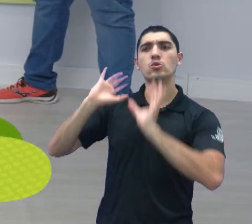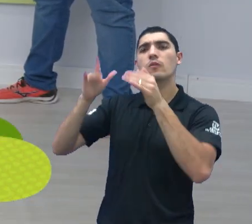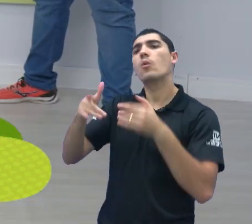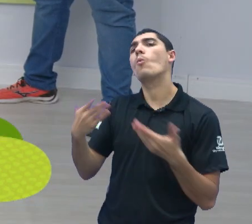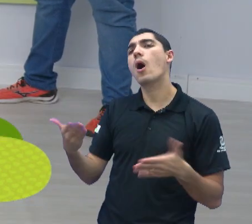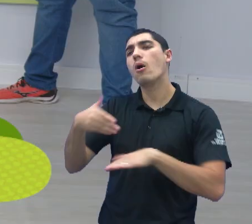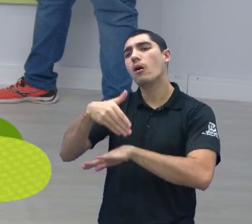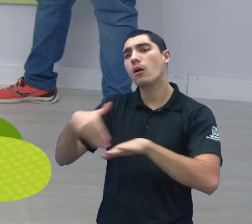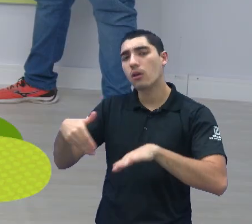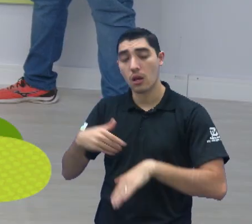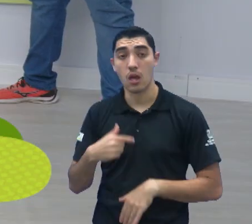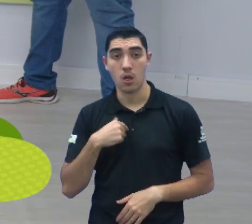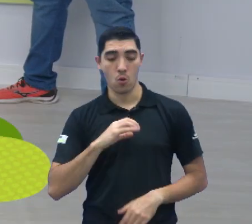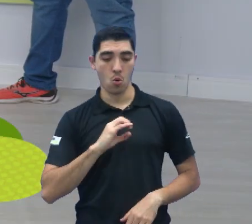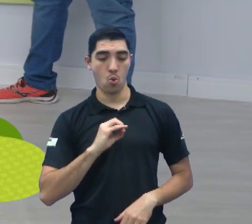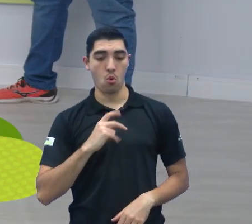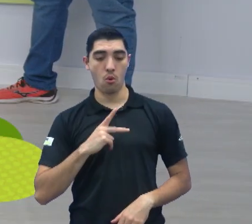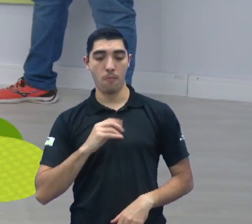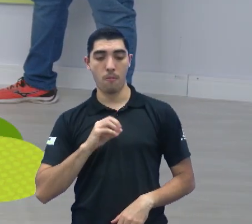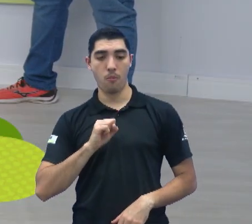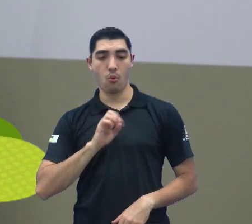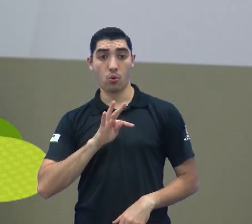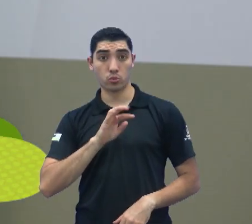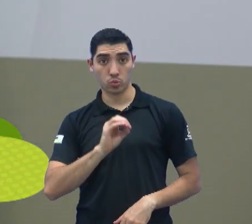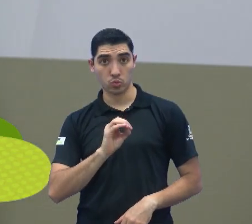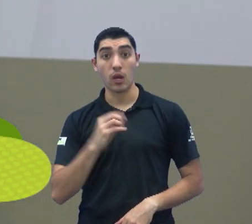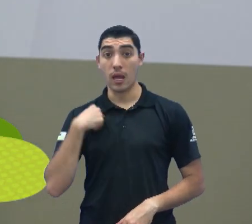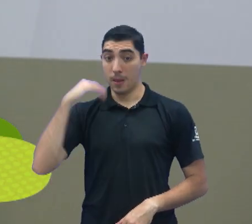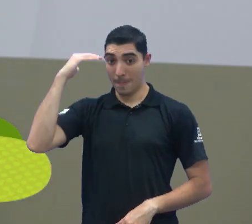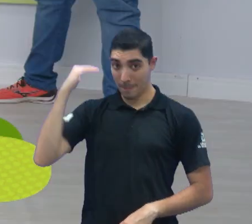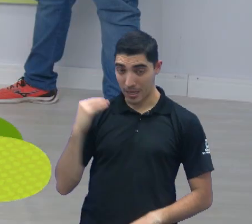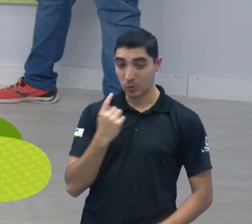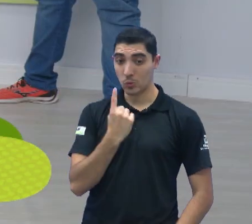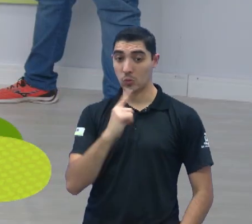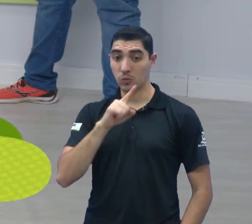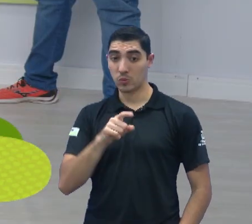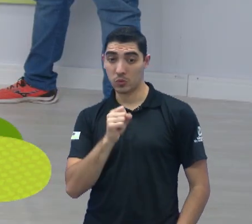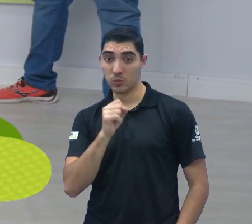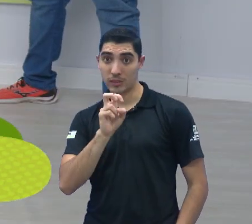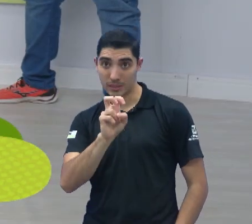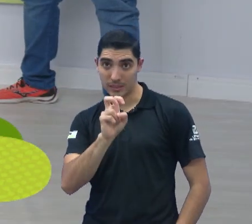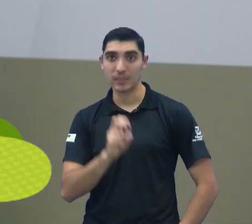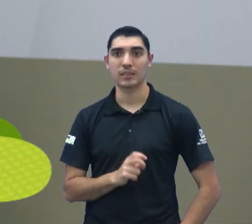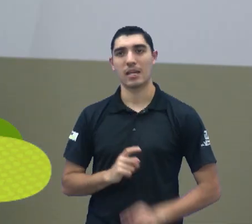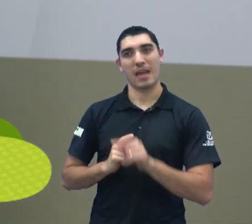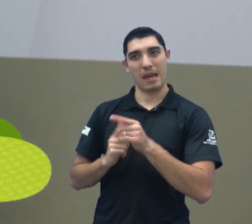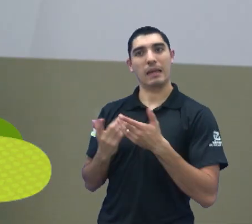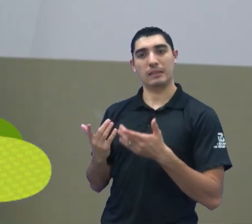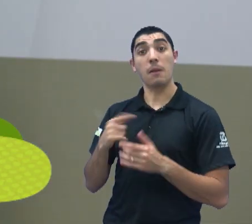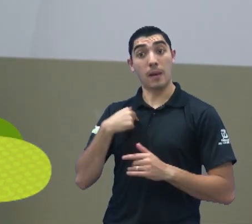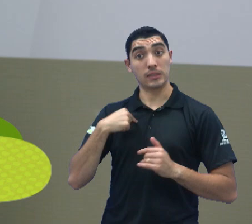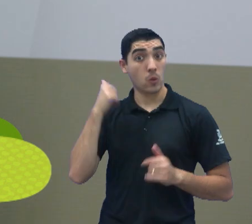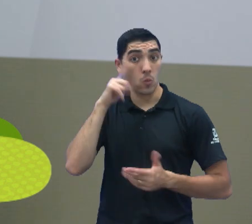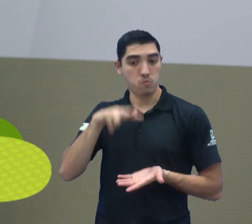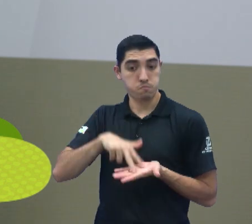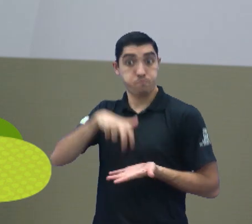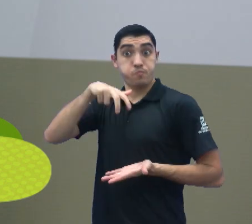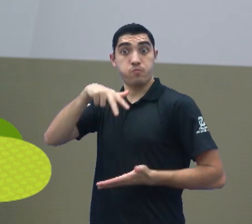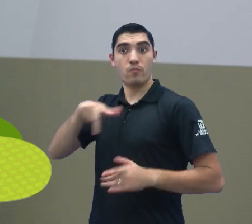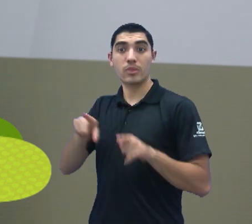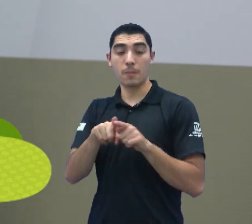era oposto. Mesmo baixinho, 1,85, mas eu era canhoto. Compensar de alguma forma. Aí eu saltava bem. E era canhoto,